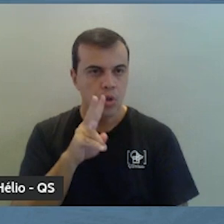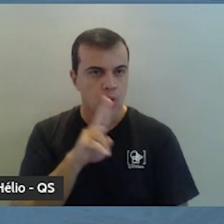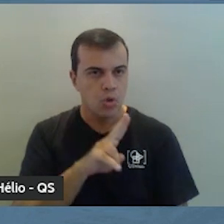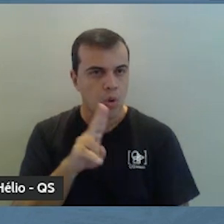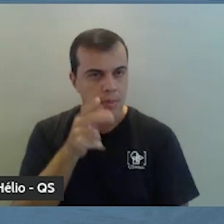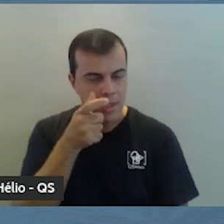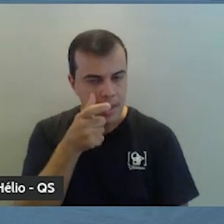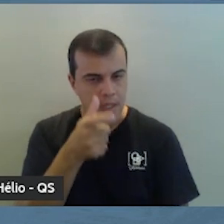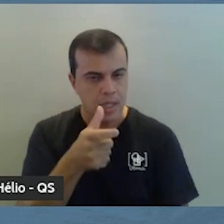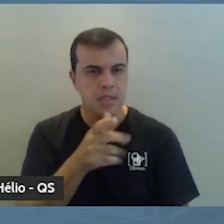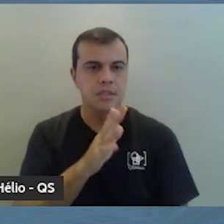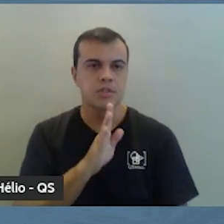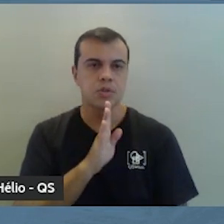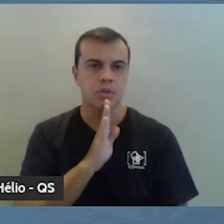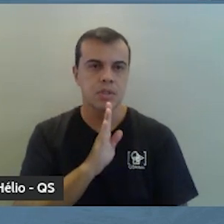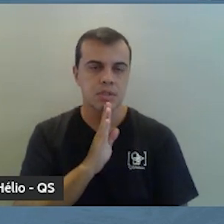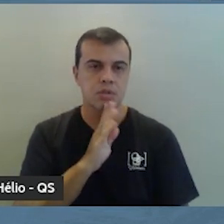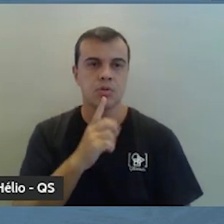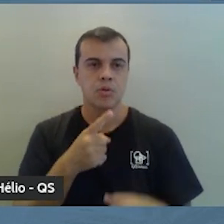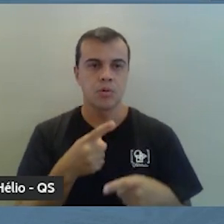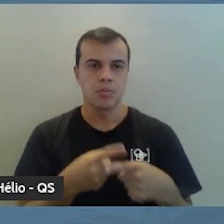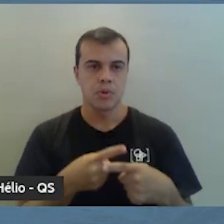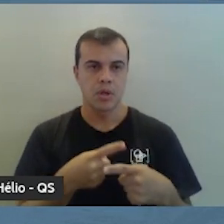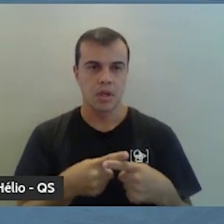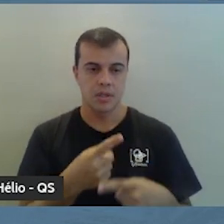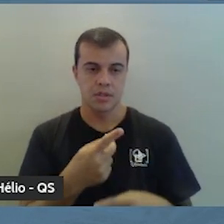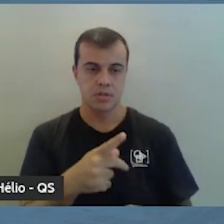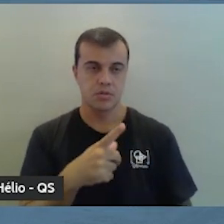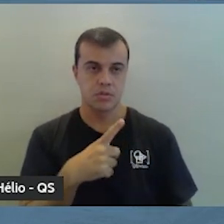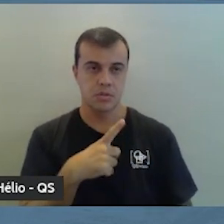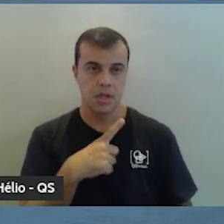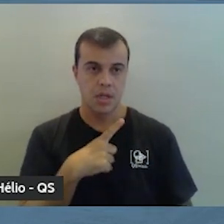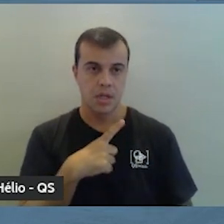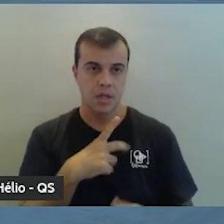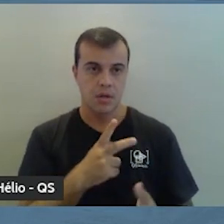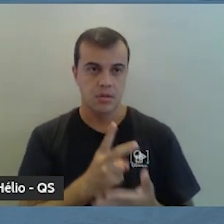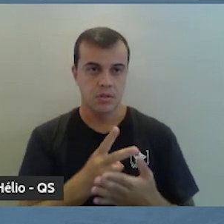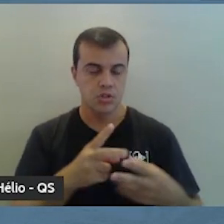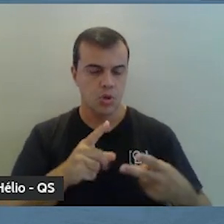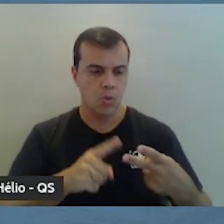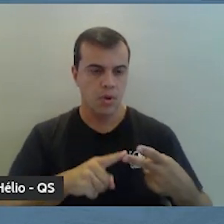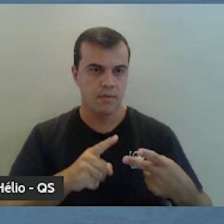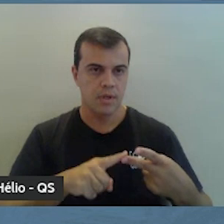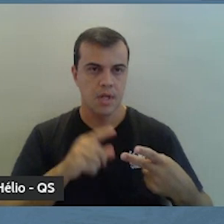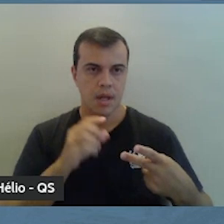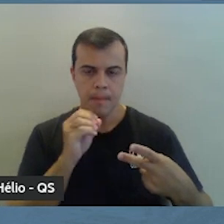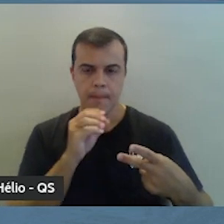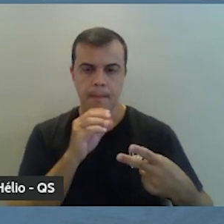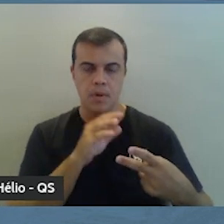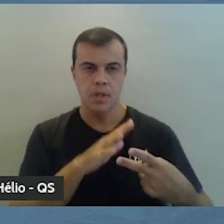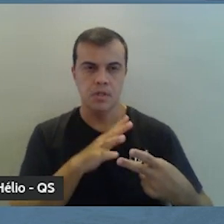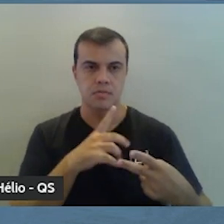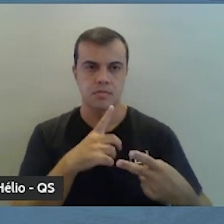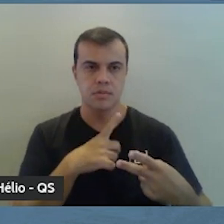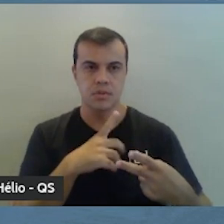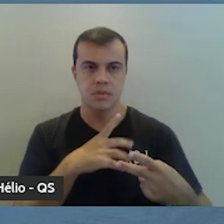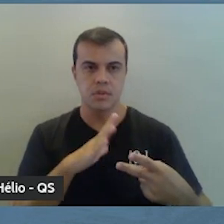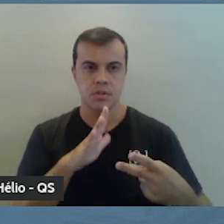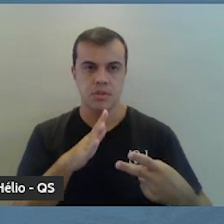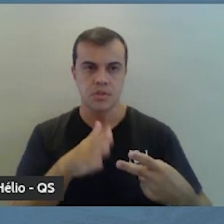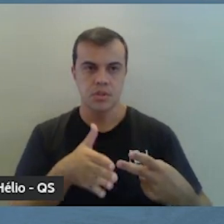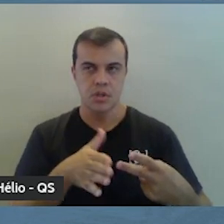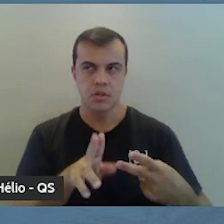para ser conhecido, justamente por causa disso, porque ela ainda é da segunda fase do modernismo e já